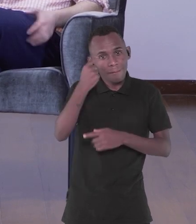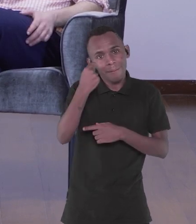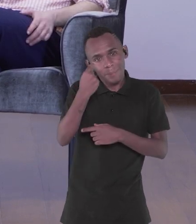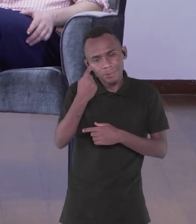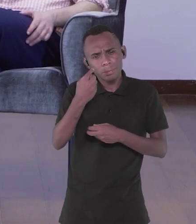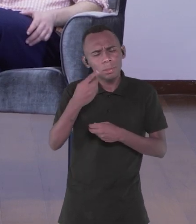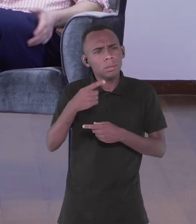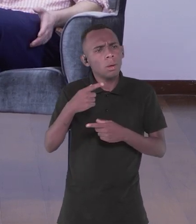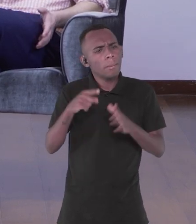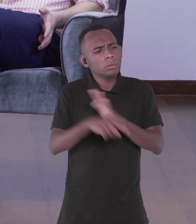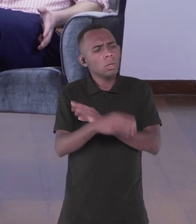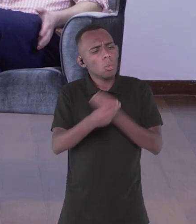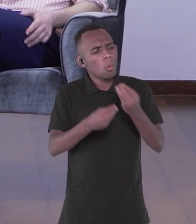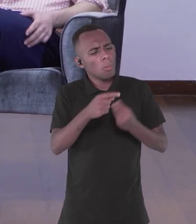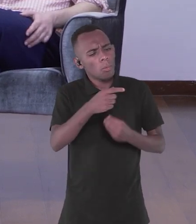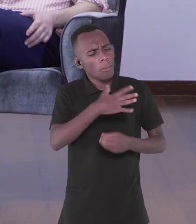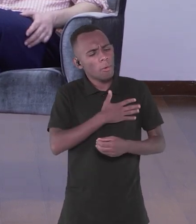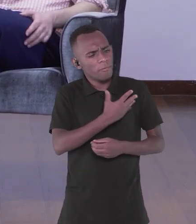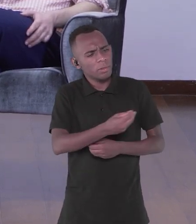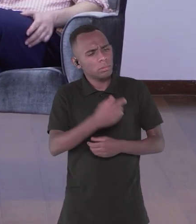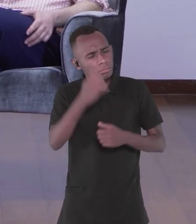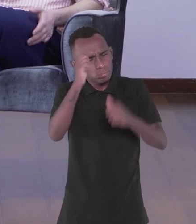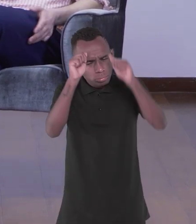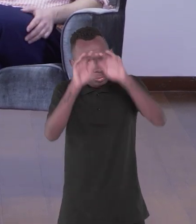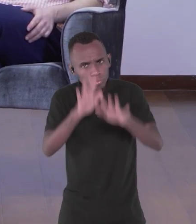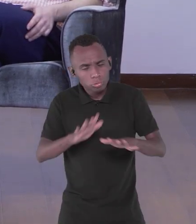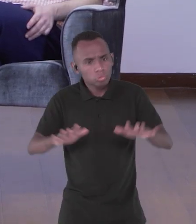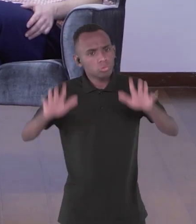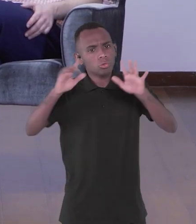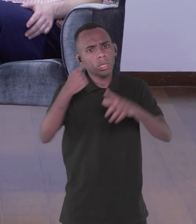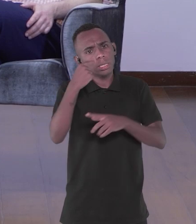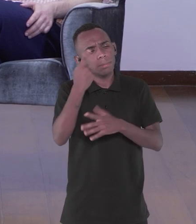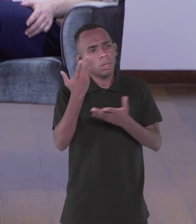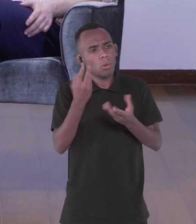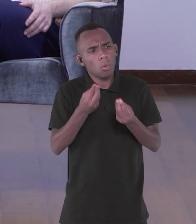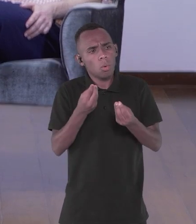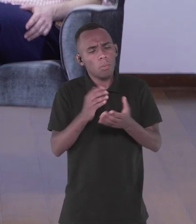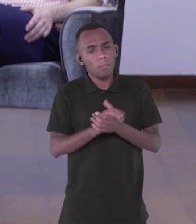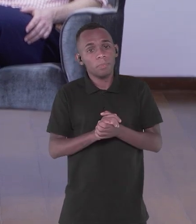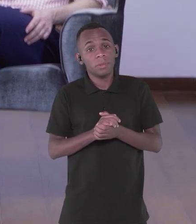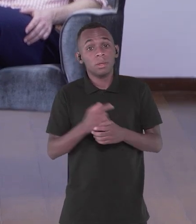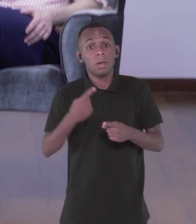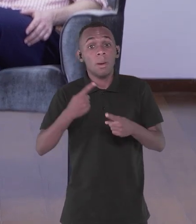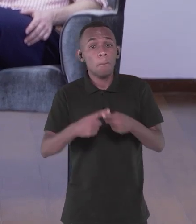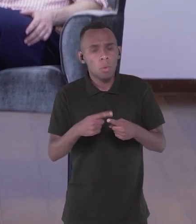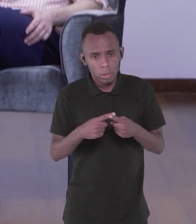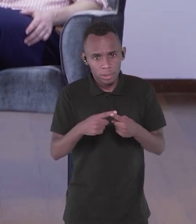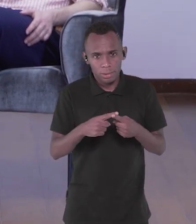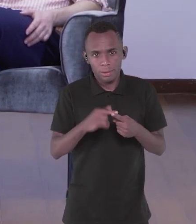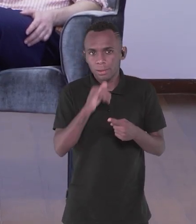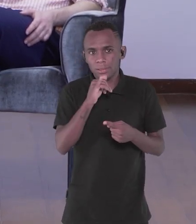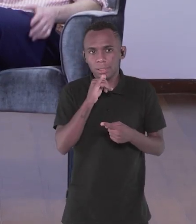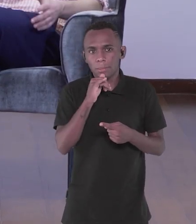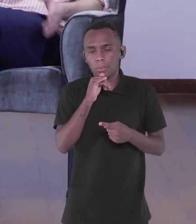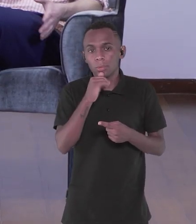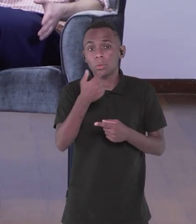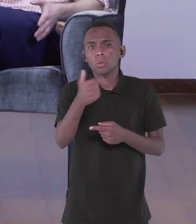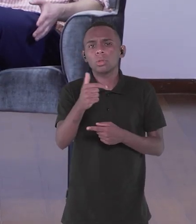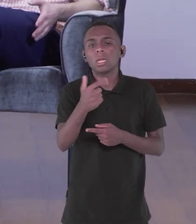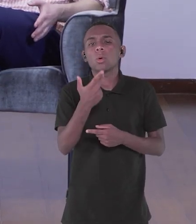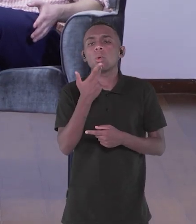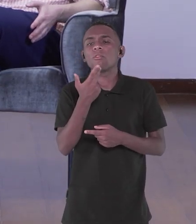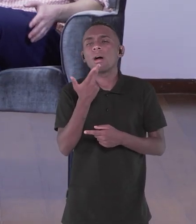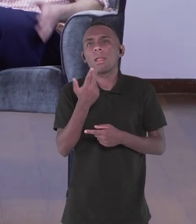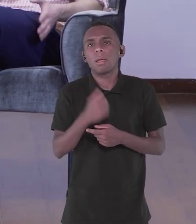em espanhol? Aí eu me dei conta, né? A gente não chama a língua paterna, chama a língua